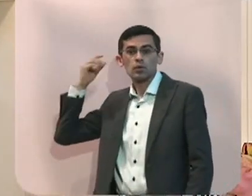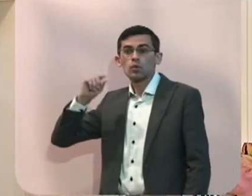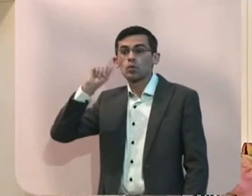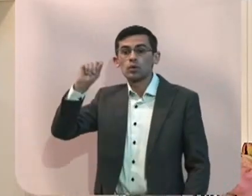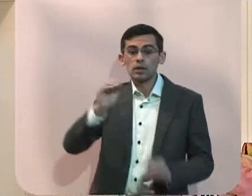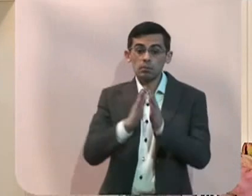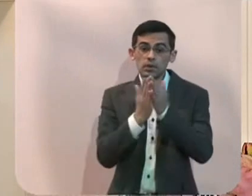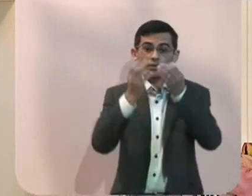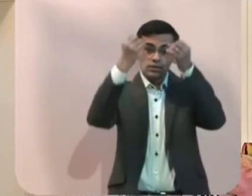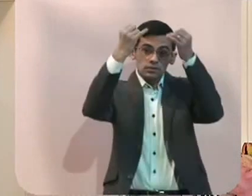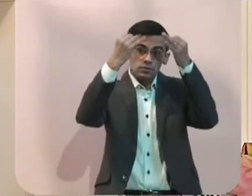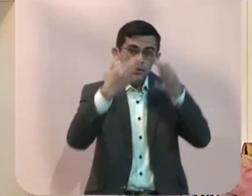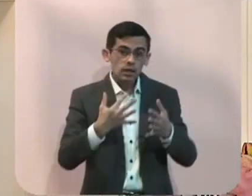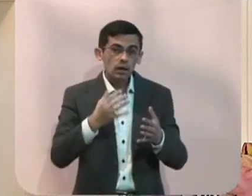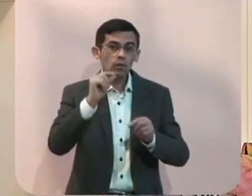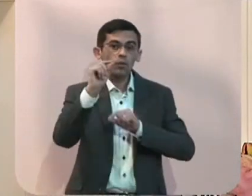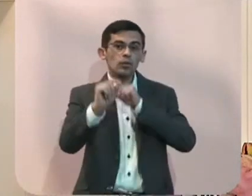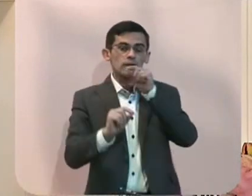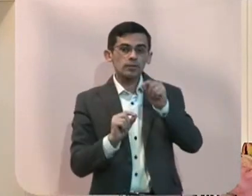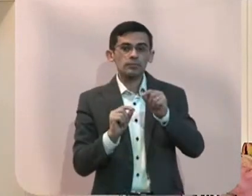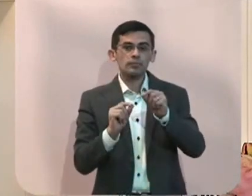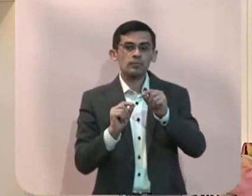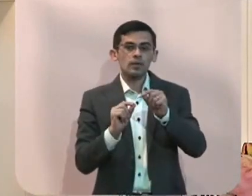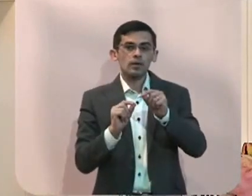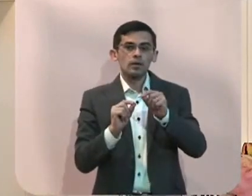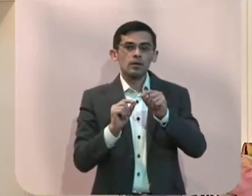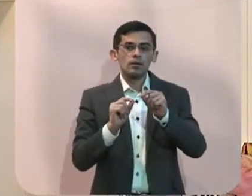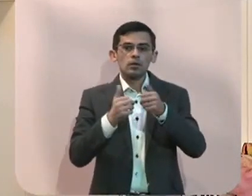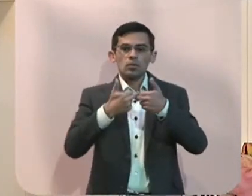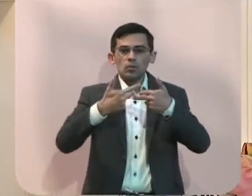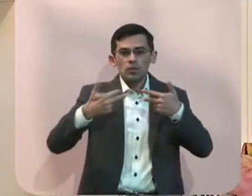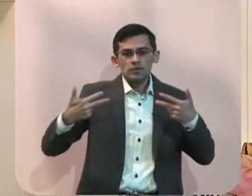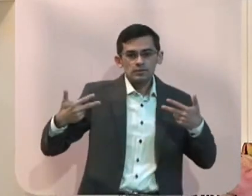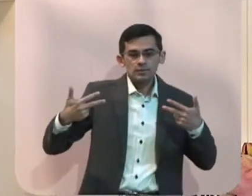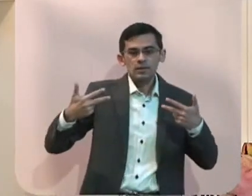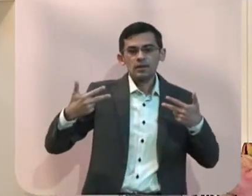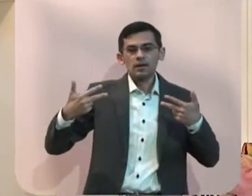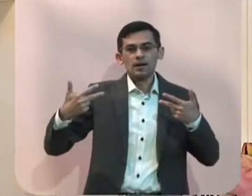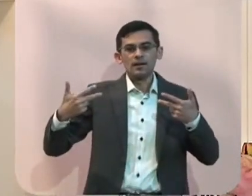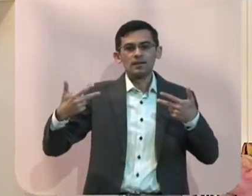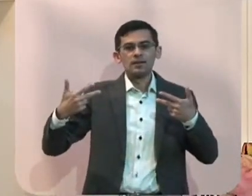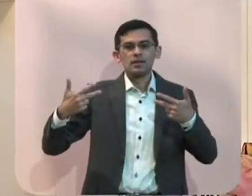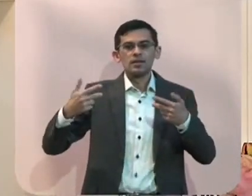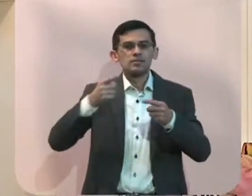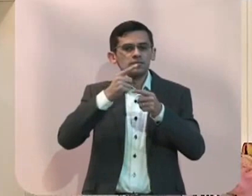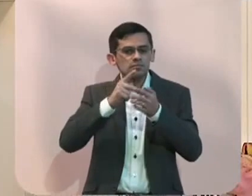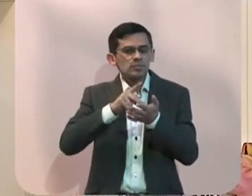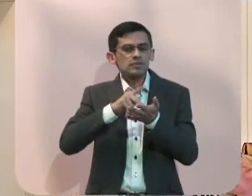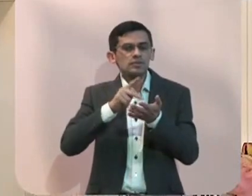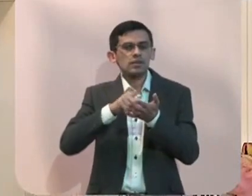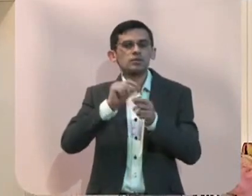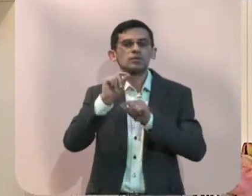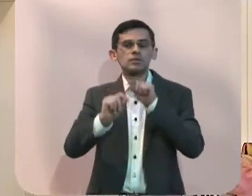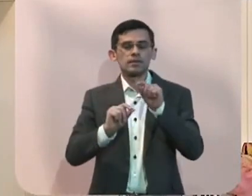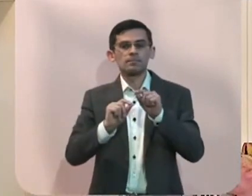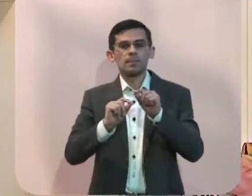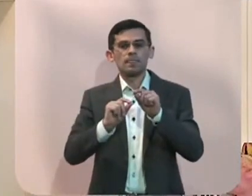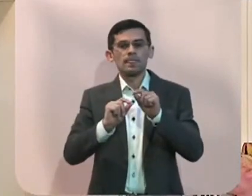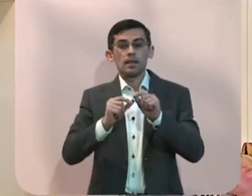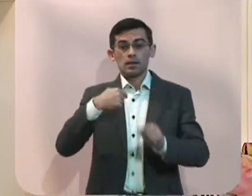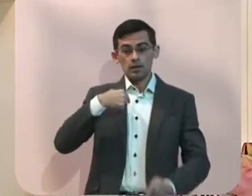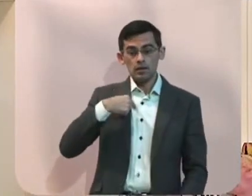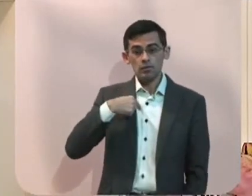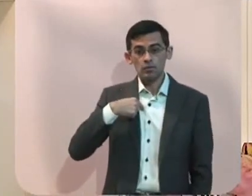vai ensinar é que eu preciso dessas marcas todo dia. Porque de uma certa maneira,